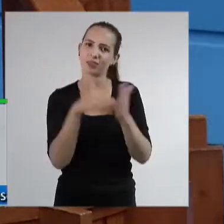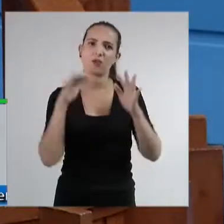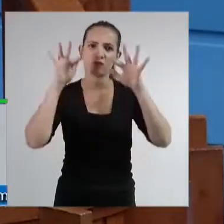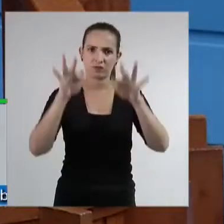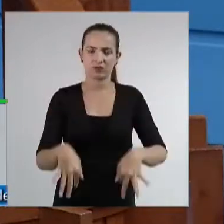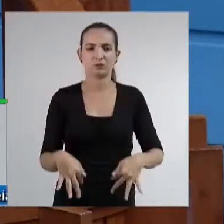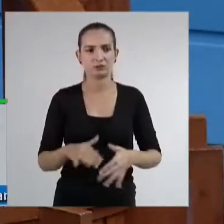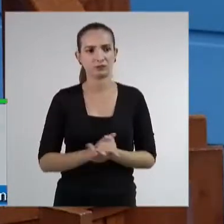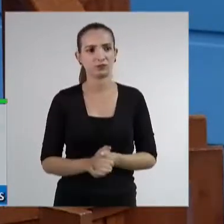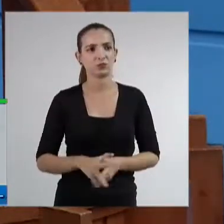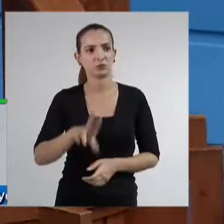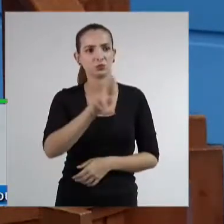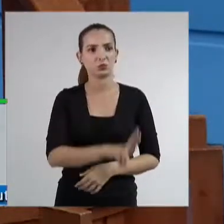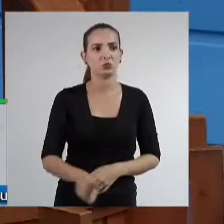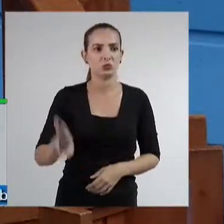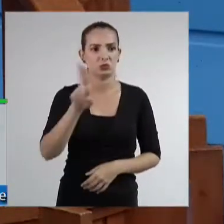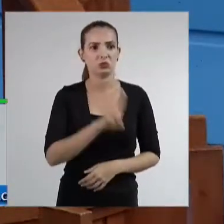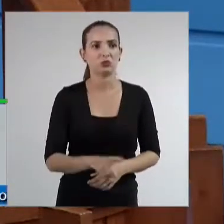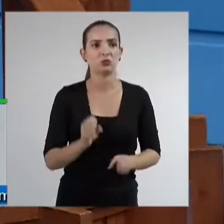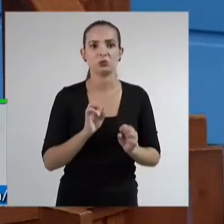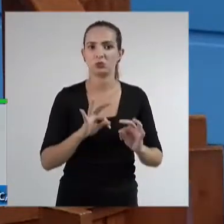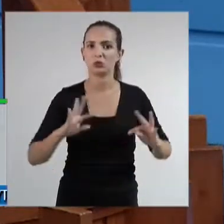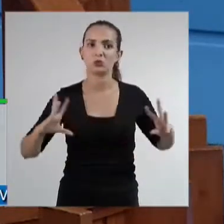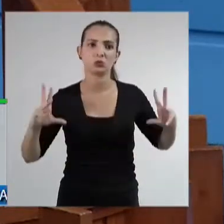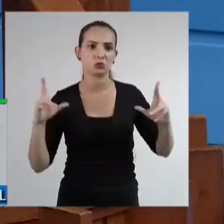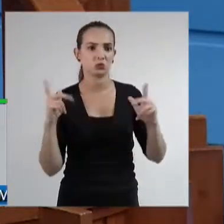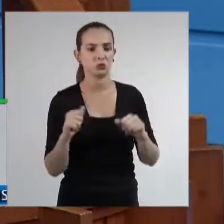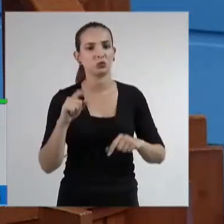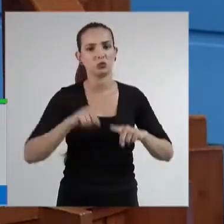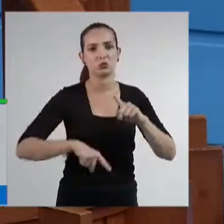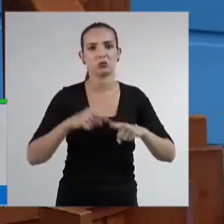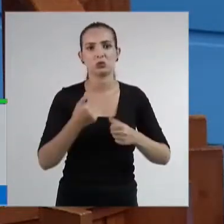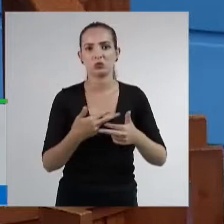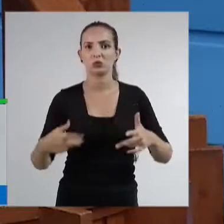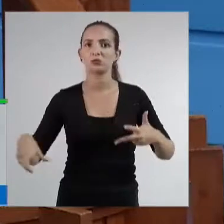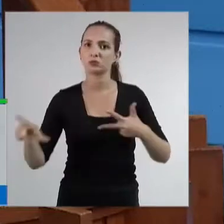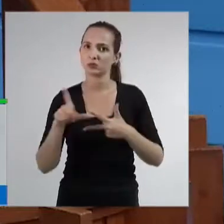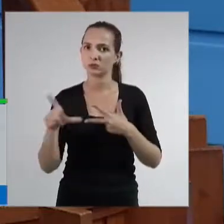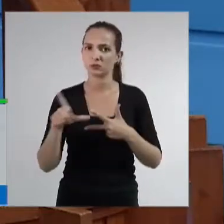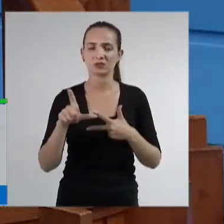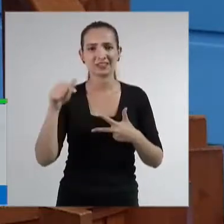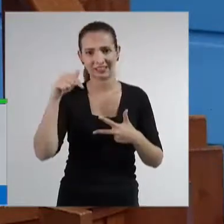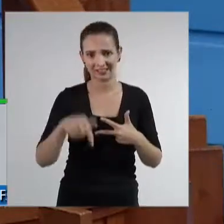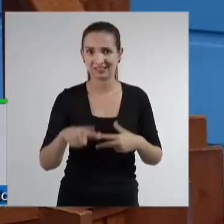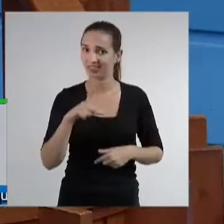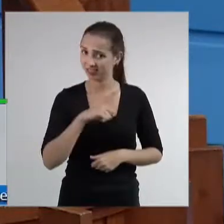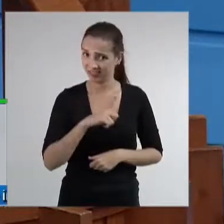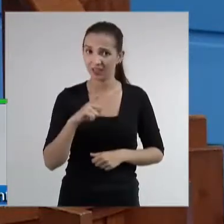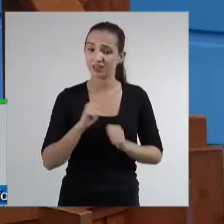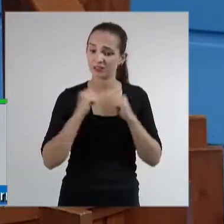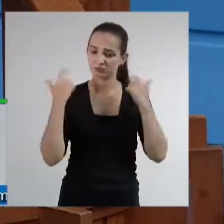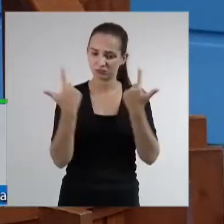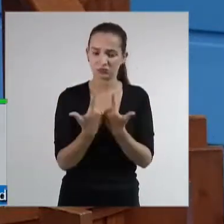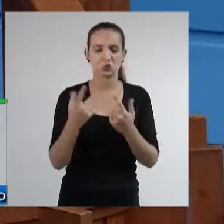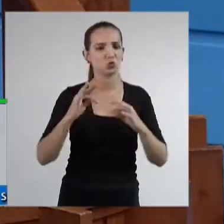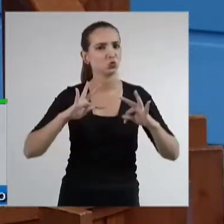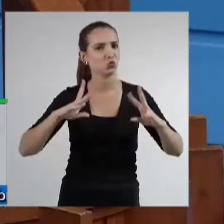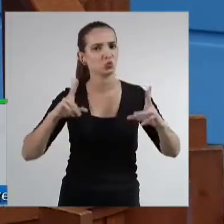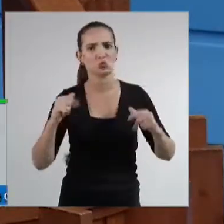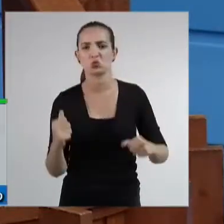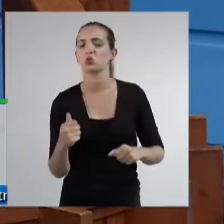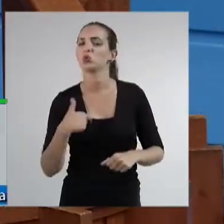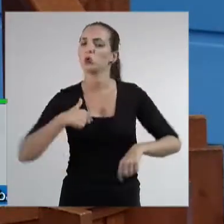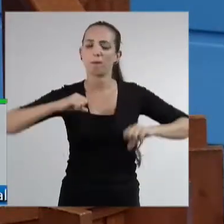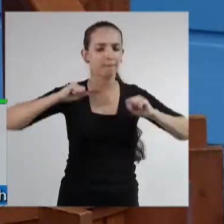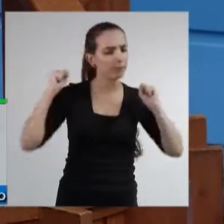final, usando todos os instrumentos legislativos que a Assembleia dispõe, tudo aquilo que for da minha prerrogativa